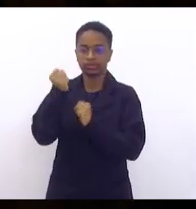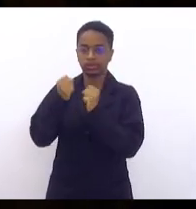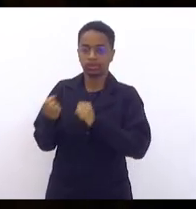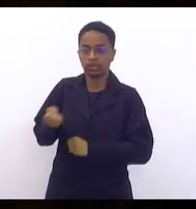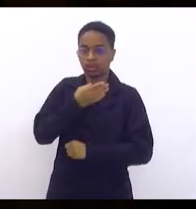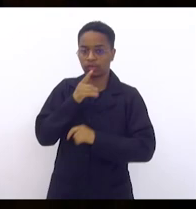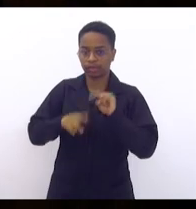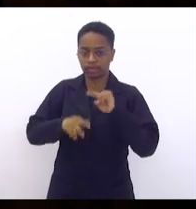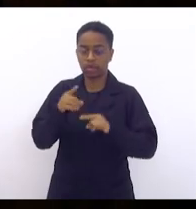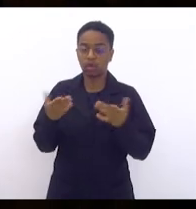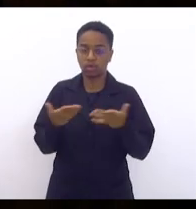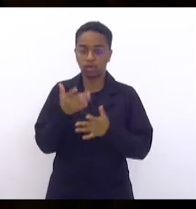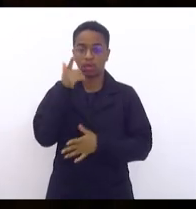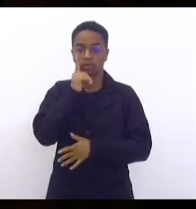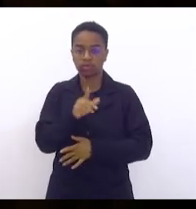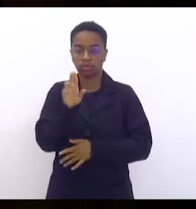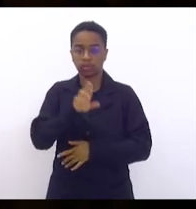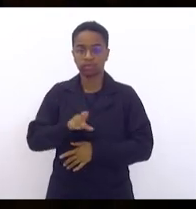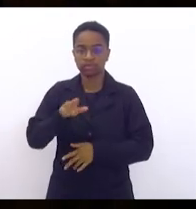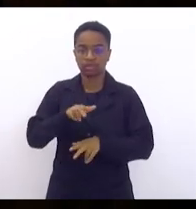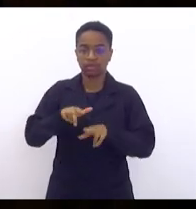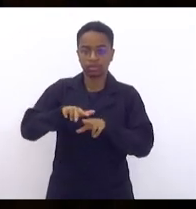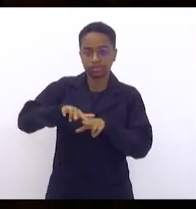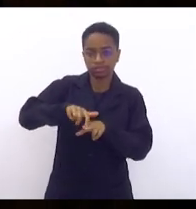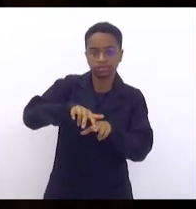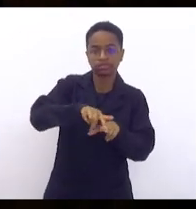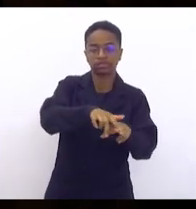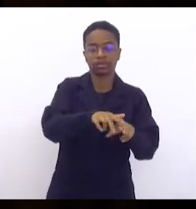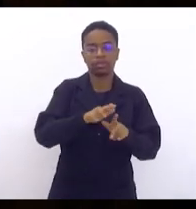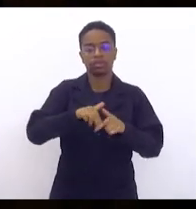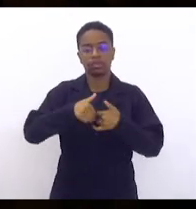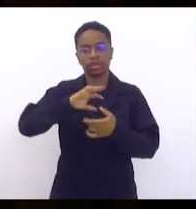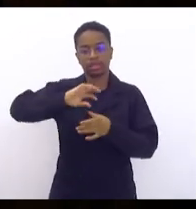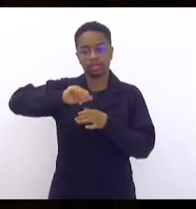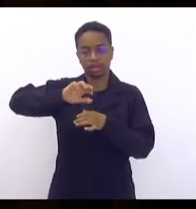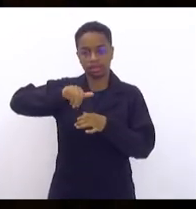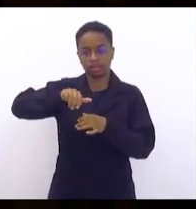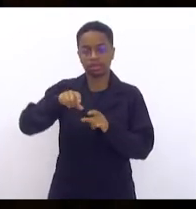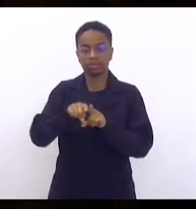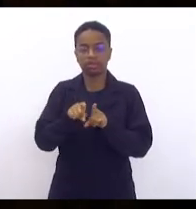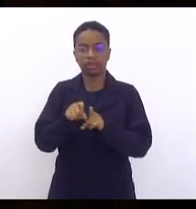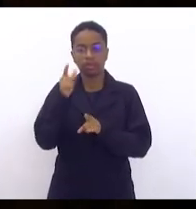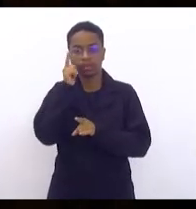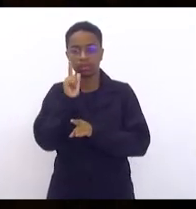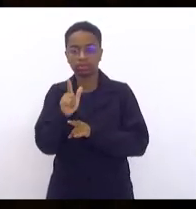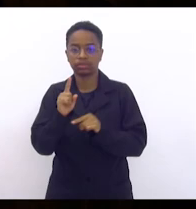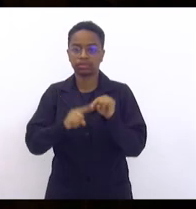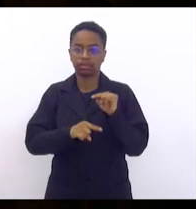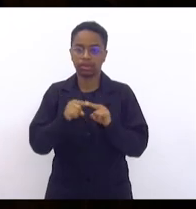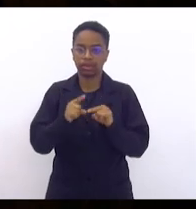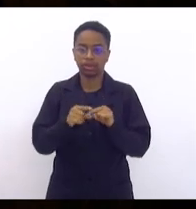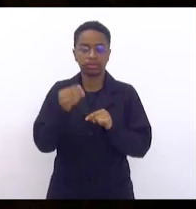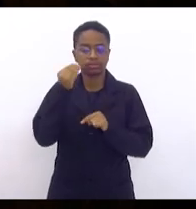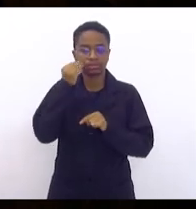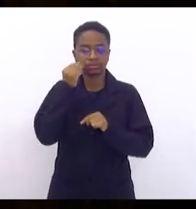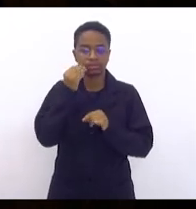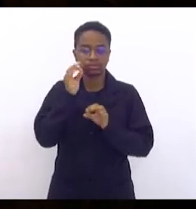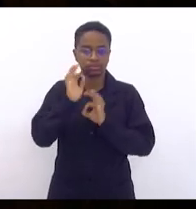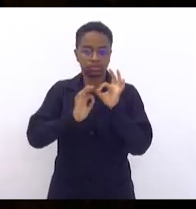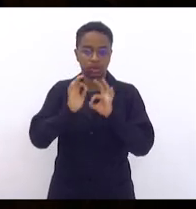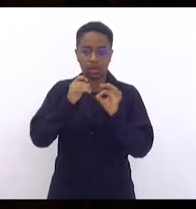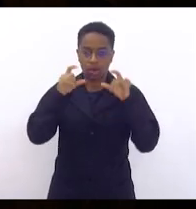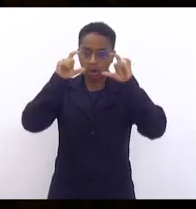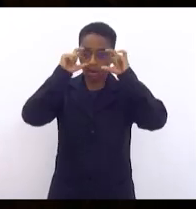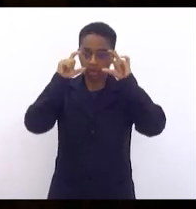a partir das tampinhas do Pet a gente já tem produção de material para de óculos e